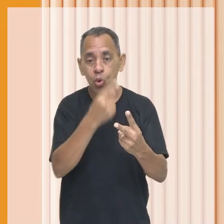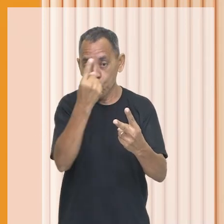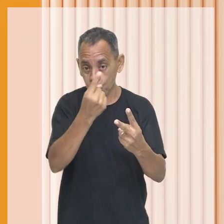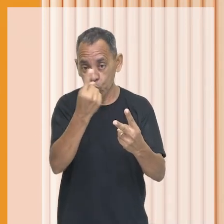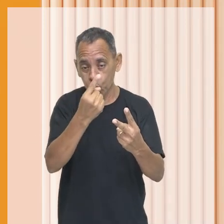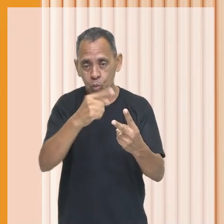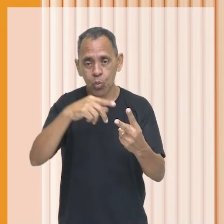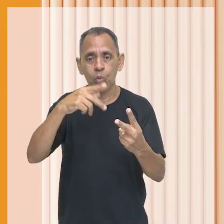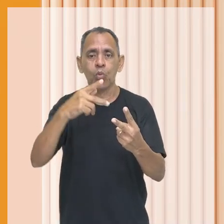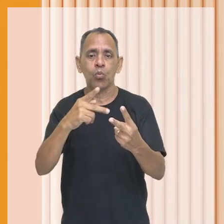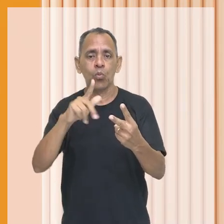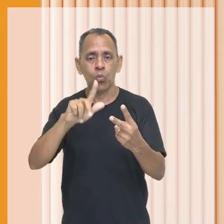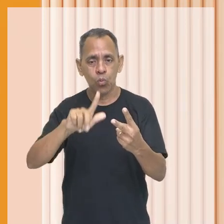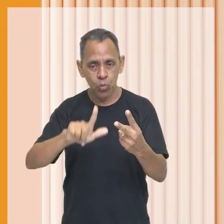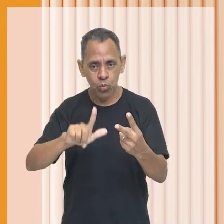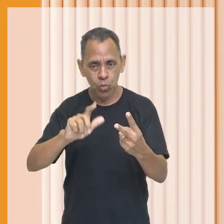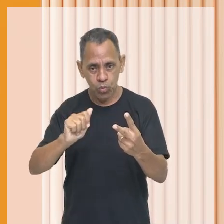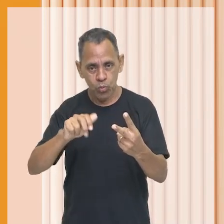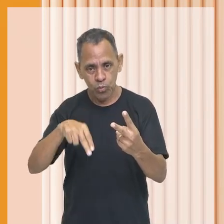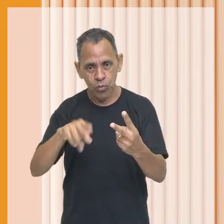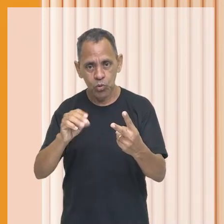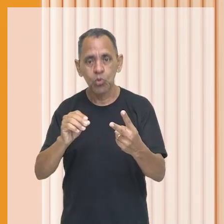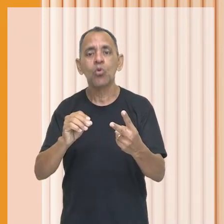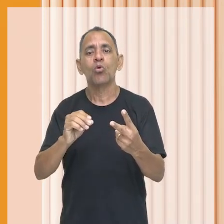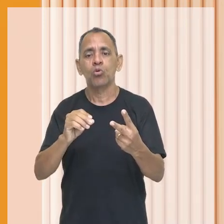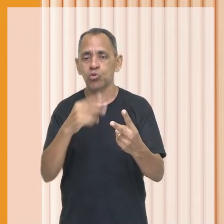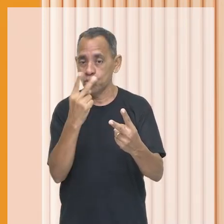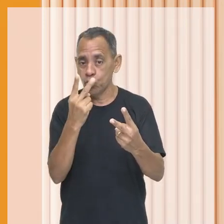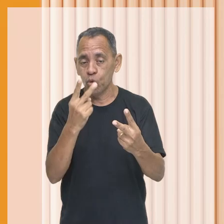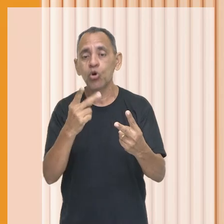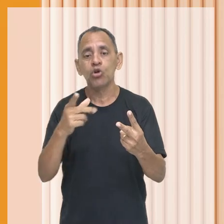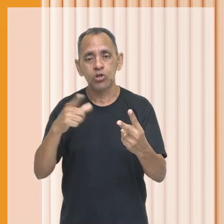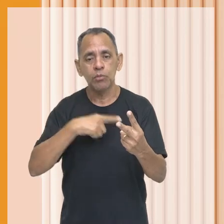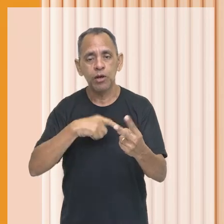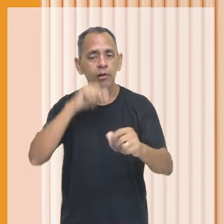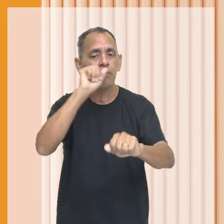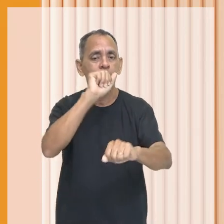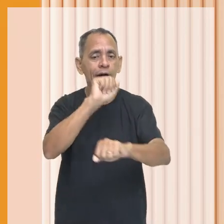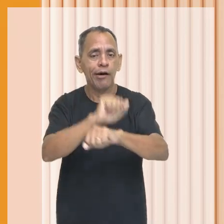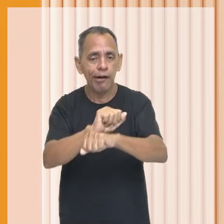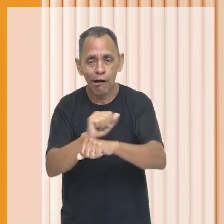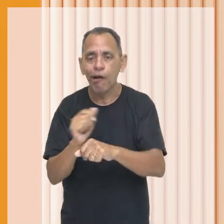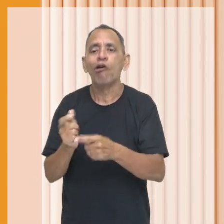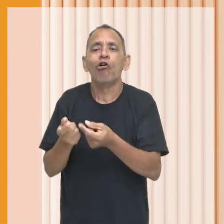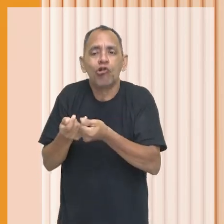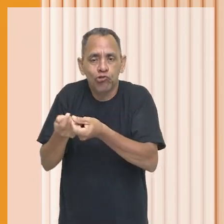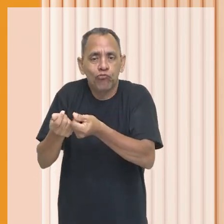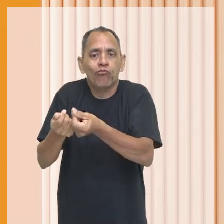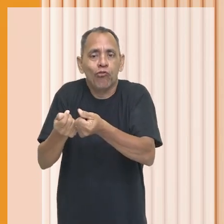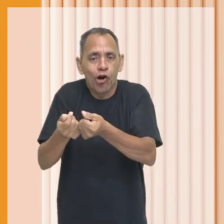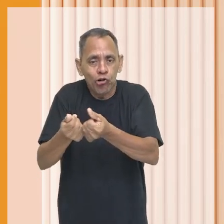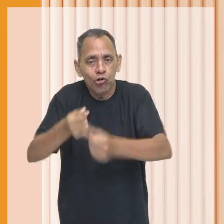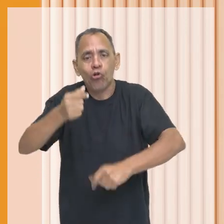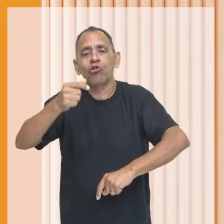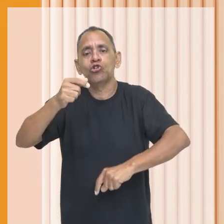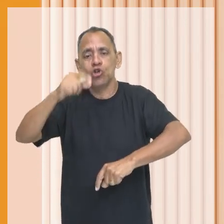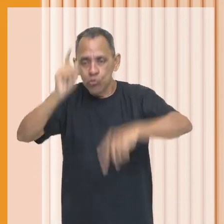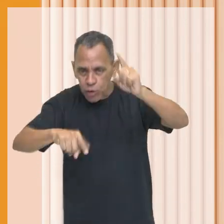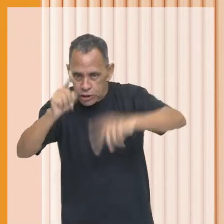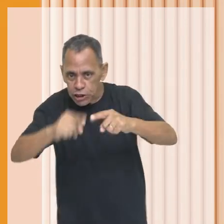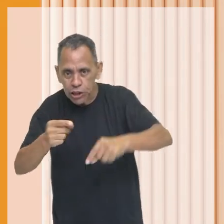de se aumentar os impostos, congelamento de preços, e principalmente muita gente mais velha,